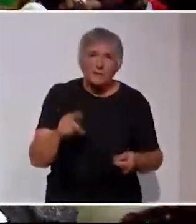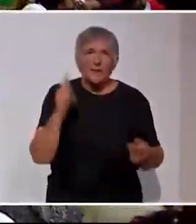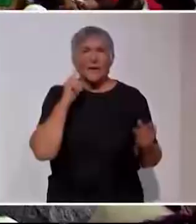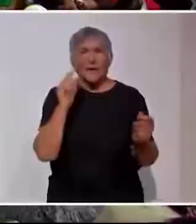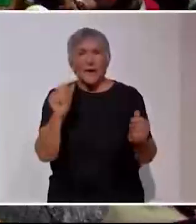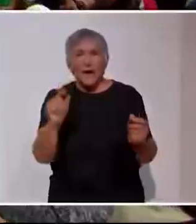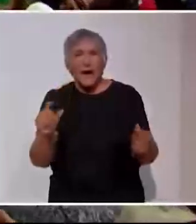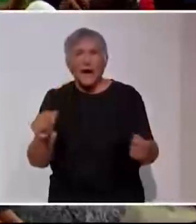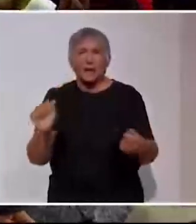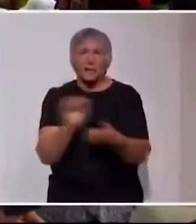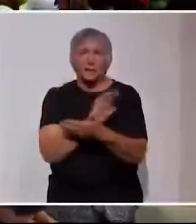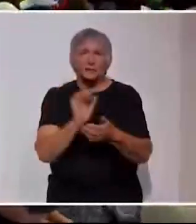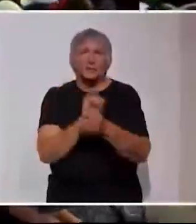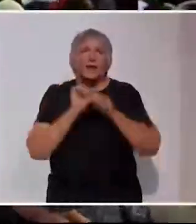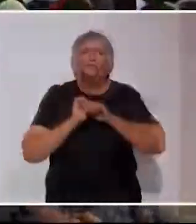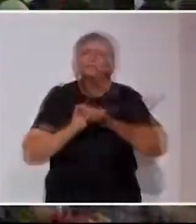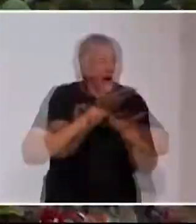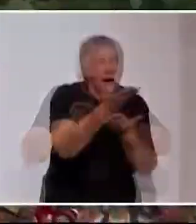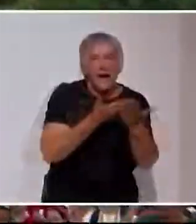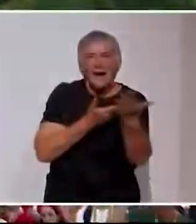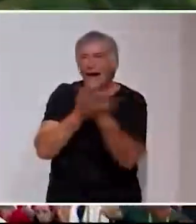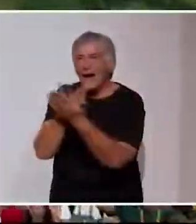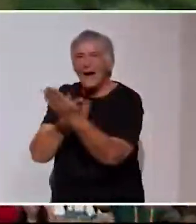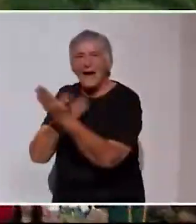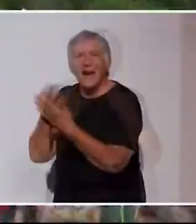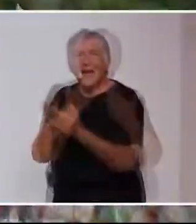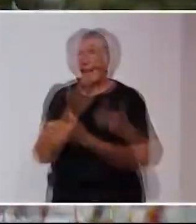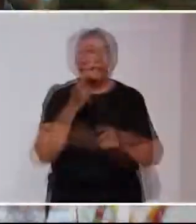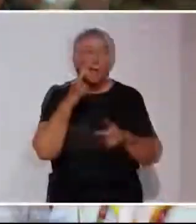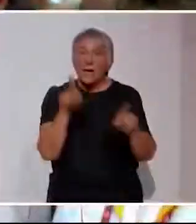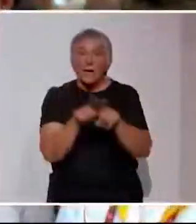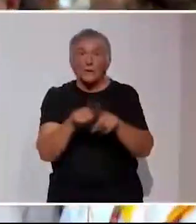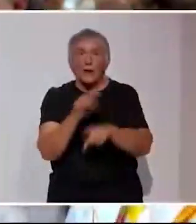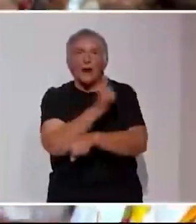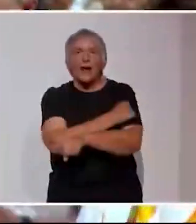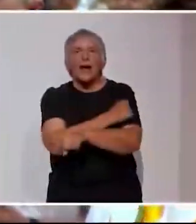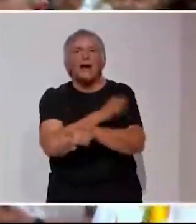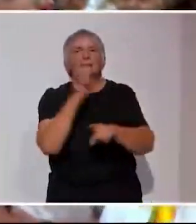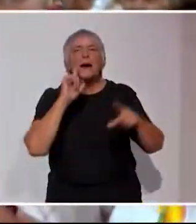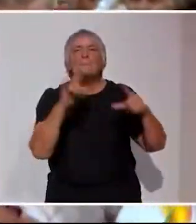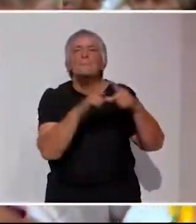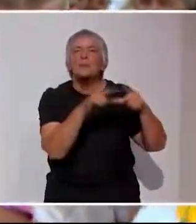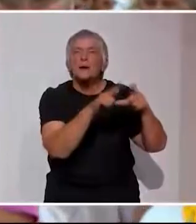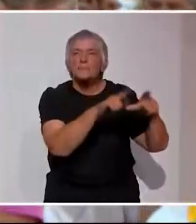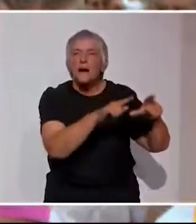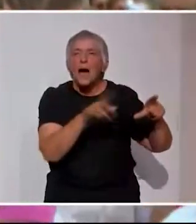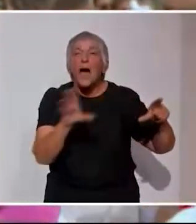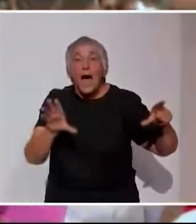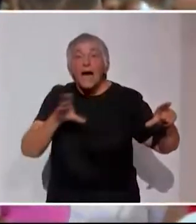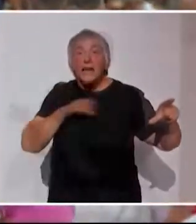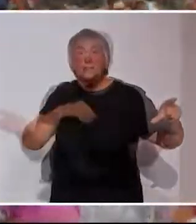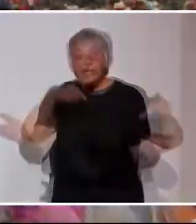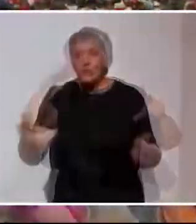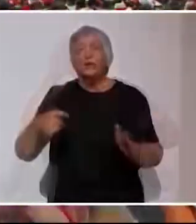estavam símbolos da JMJ a cruz Peregrina e o ícone de Nossa Senhora salos